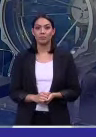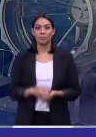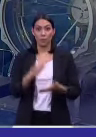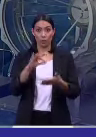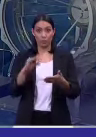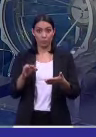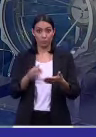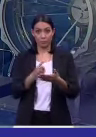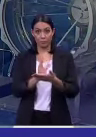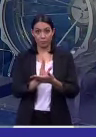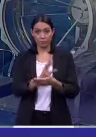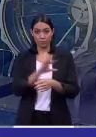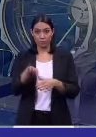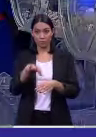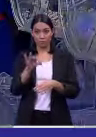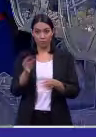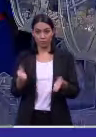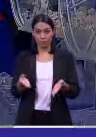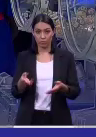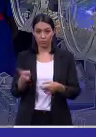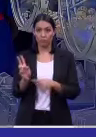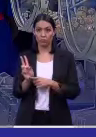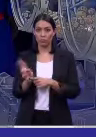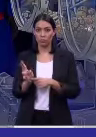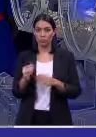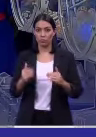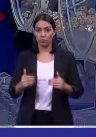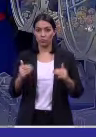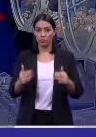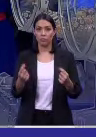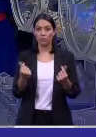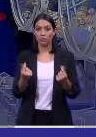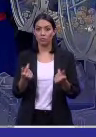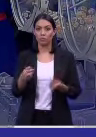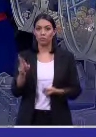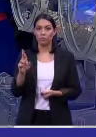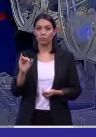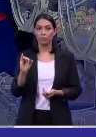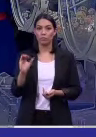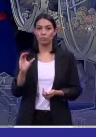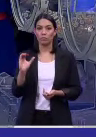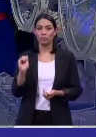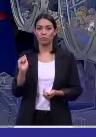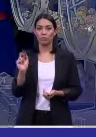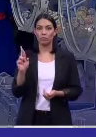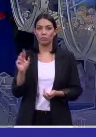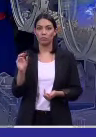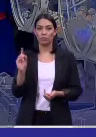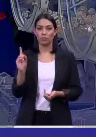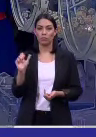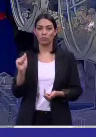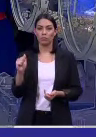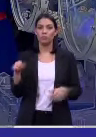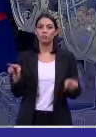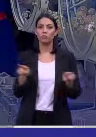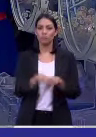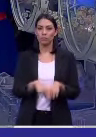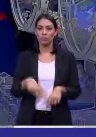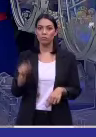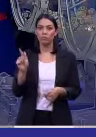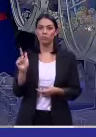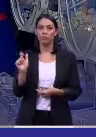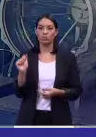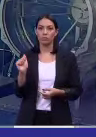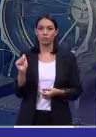e validar este sorteio, estão aqui os nossos auditores do Ministério da Economia, Ricardo Miller e Gabriel Couto.